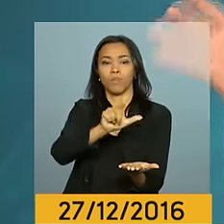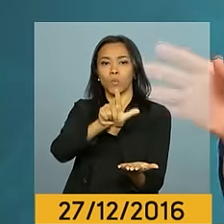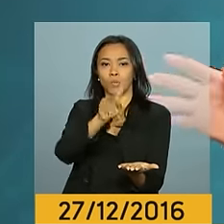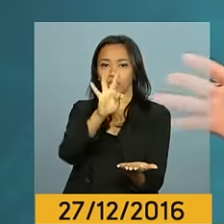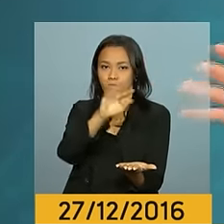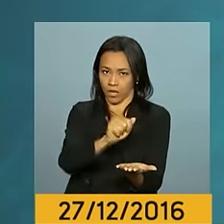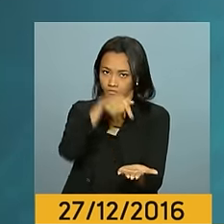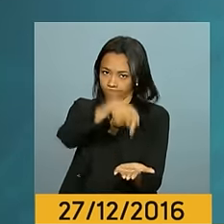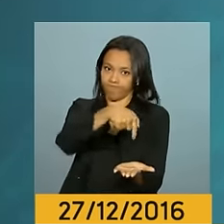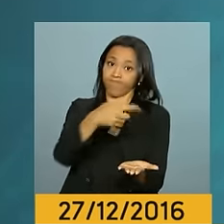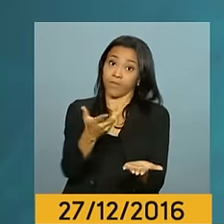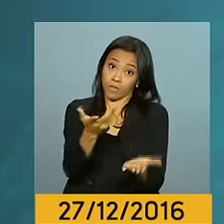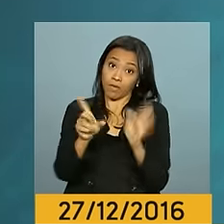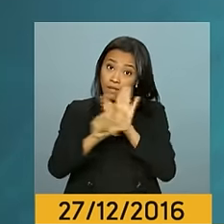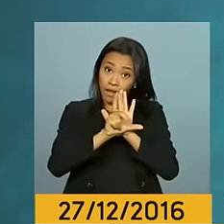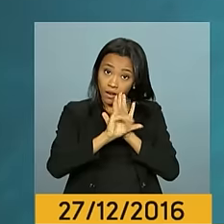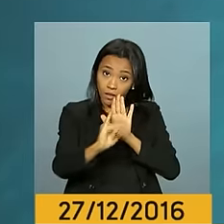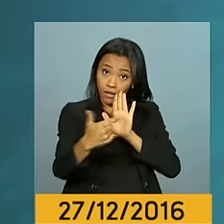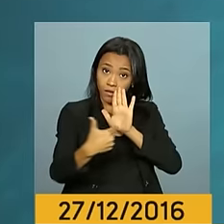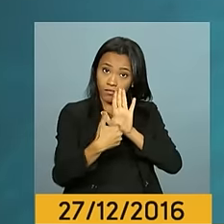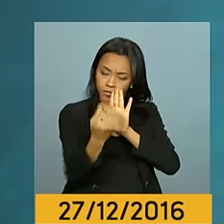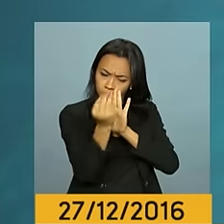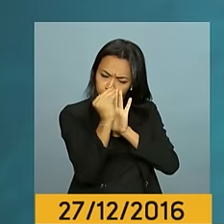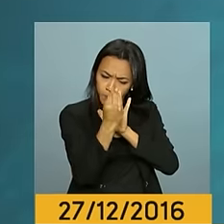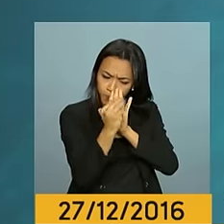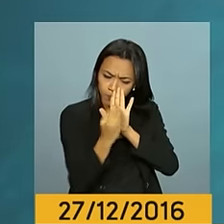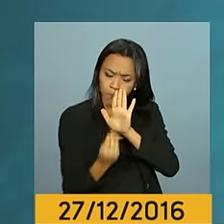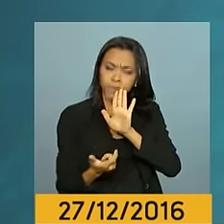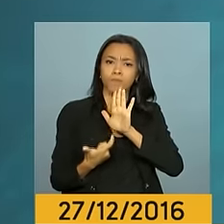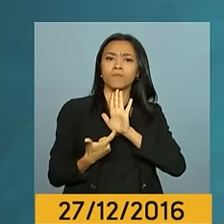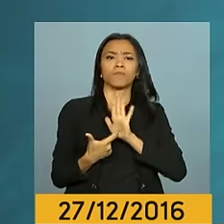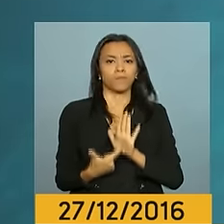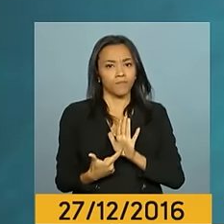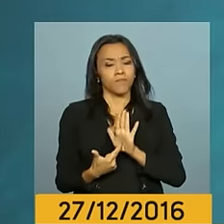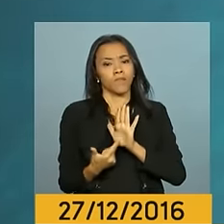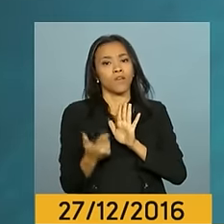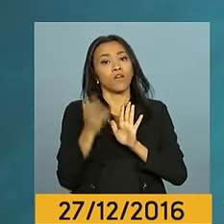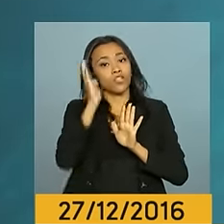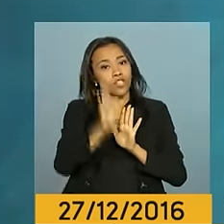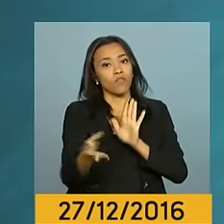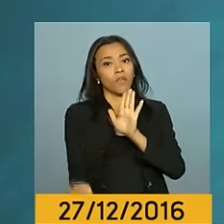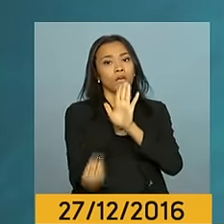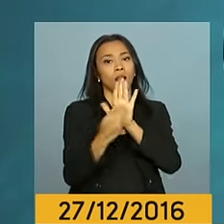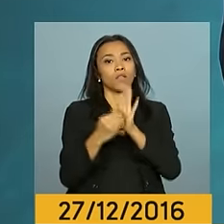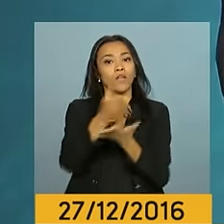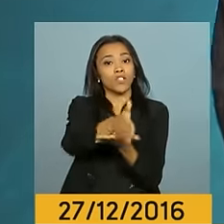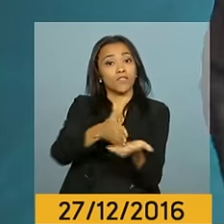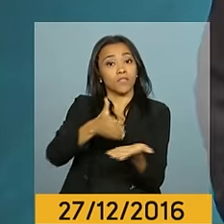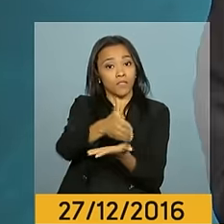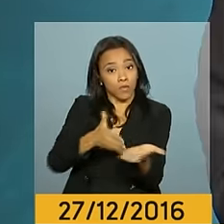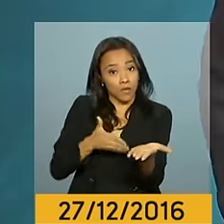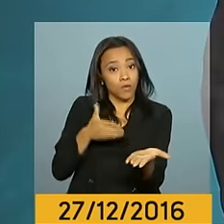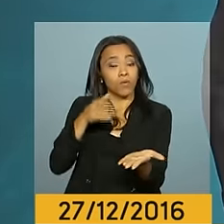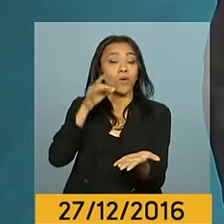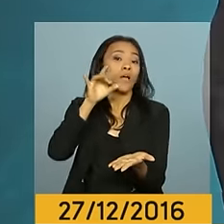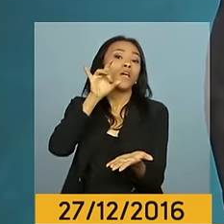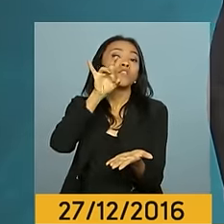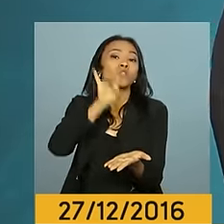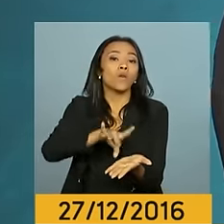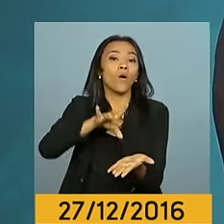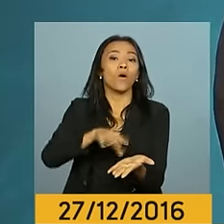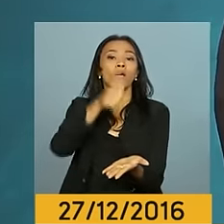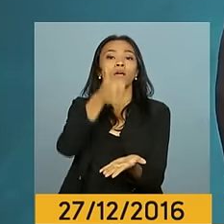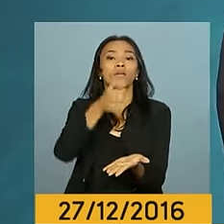na lei então estabelecida fixou-se que a divisão seria apenas da daqueles